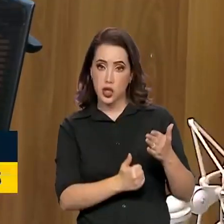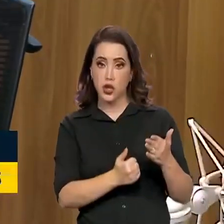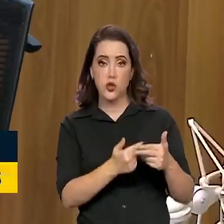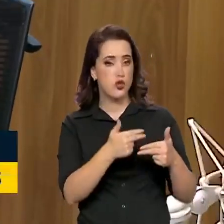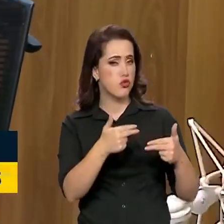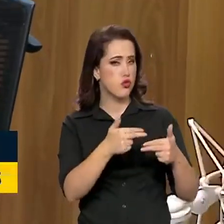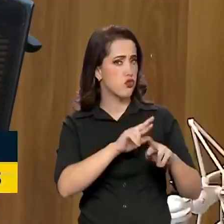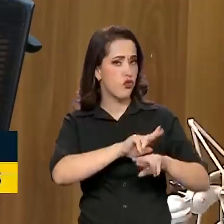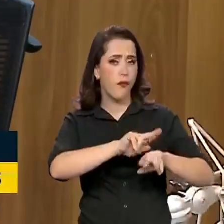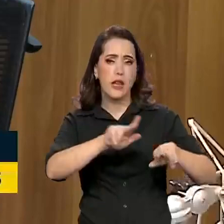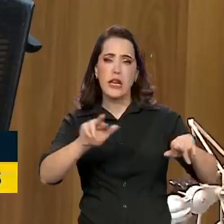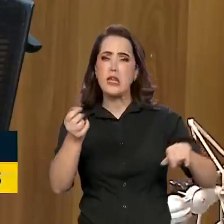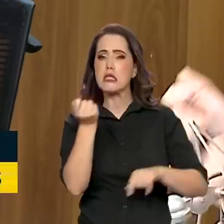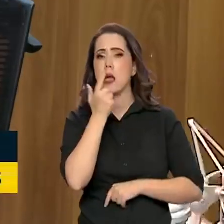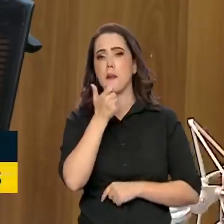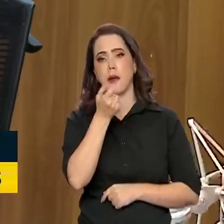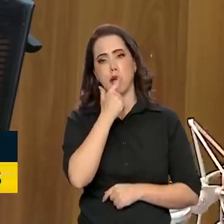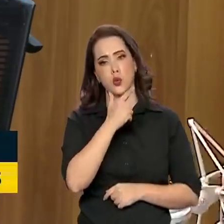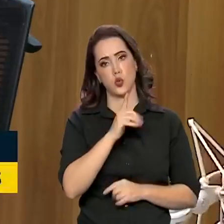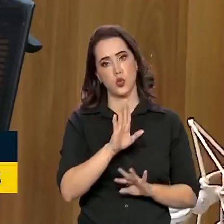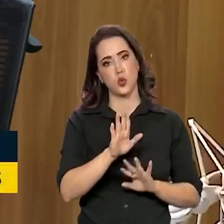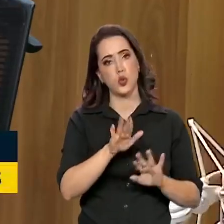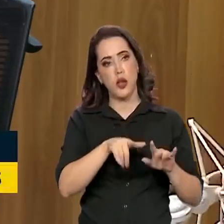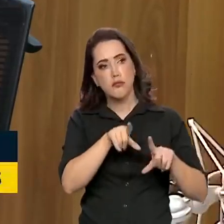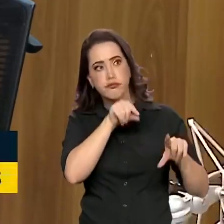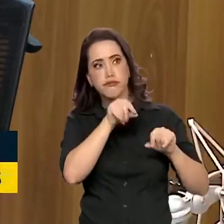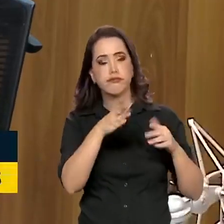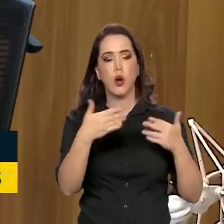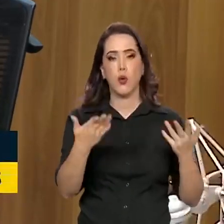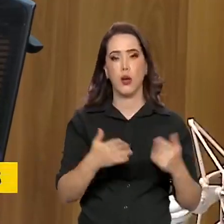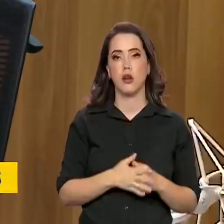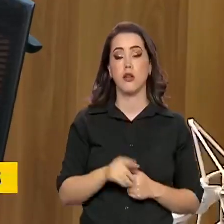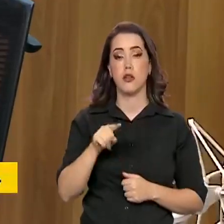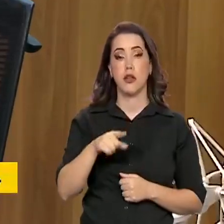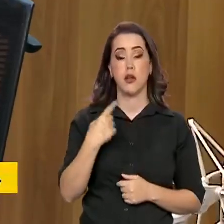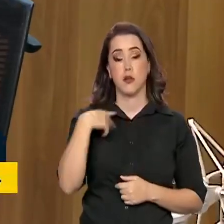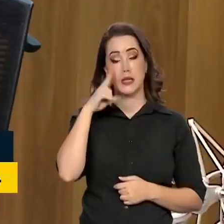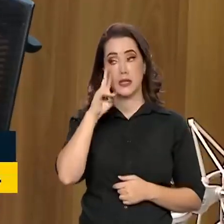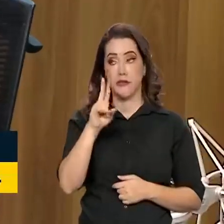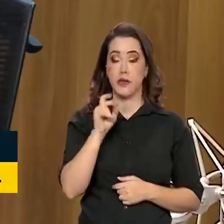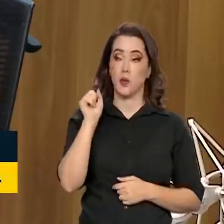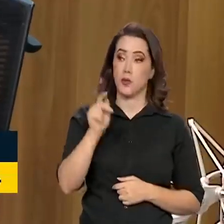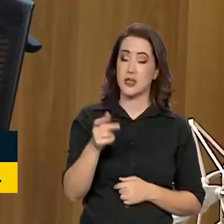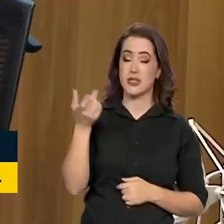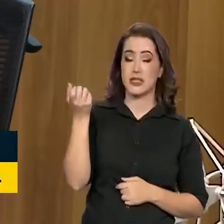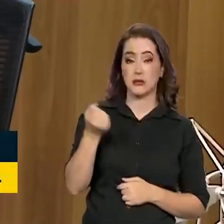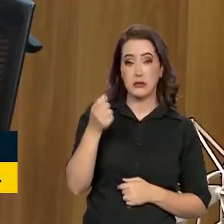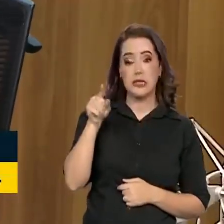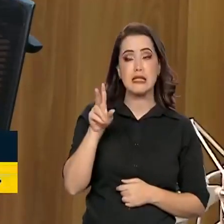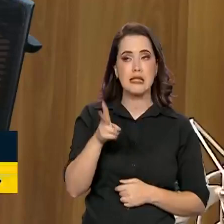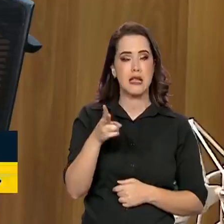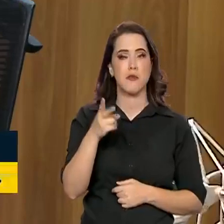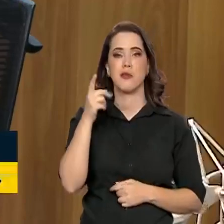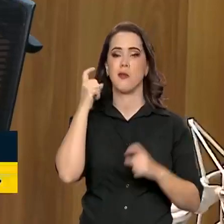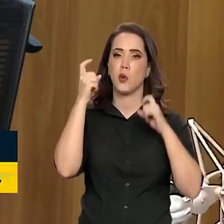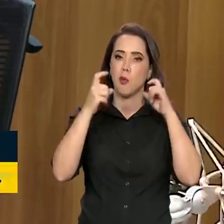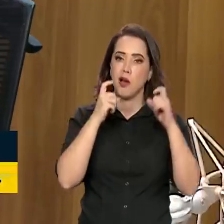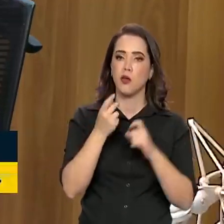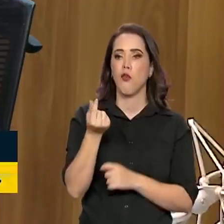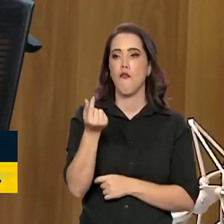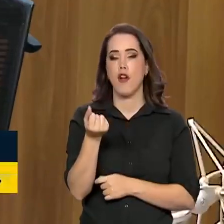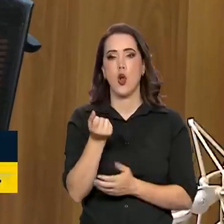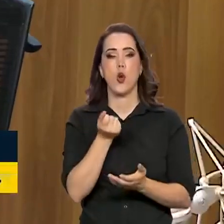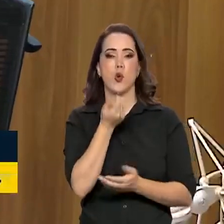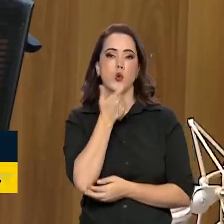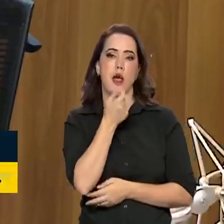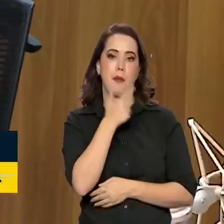que o aposentado coloca nas pesquisas com maior necessidade dele, a compra de medicamento. Segundo, viagem. Segundo item de